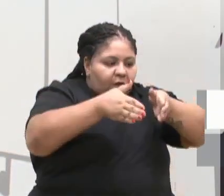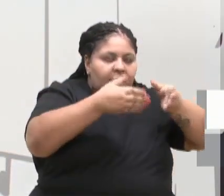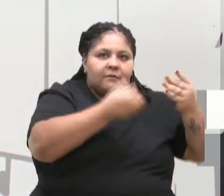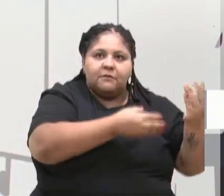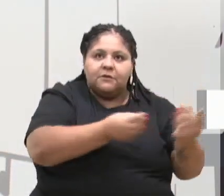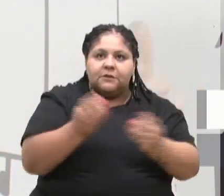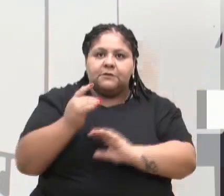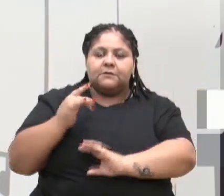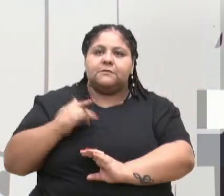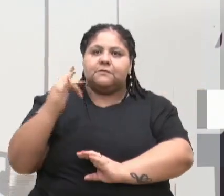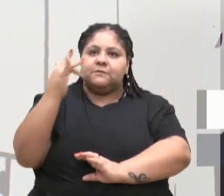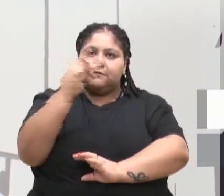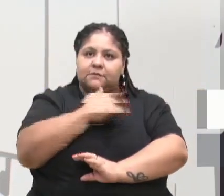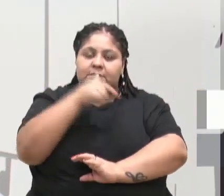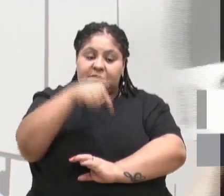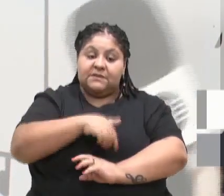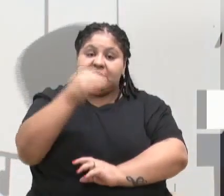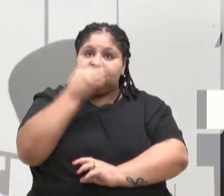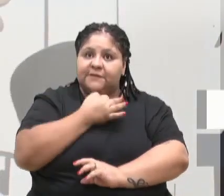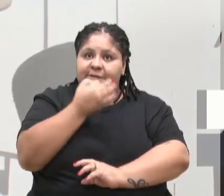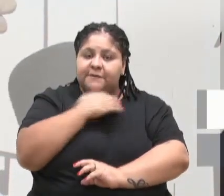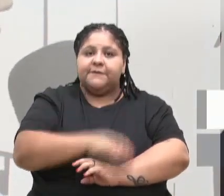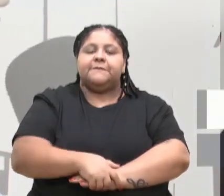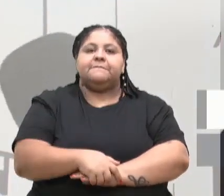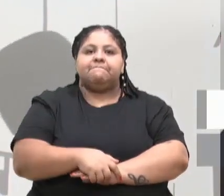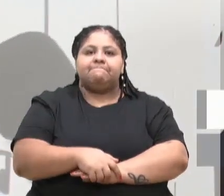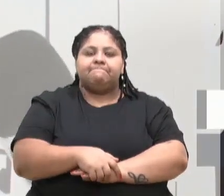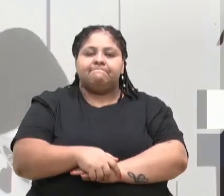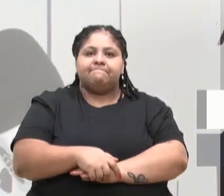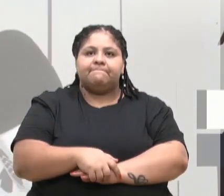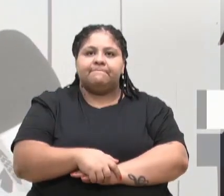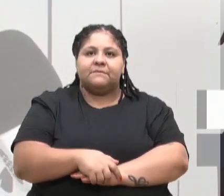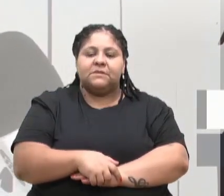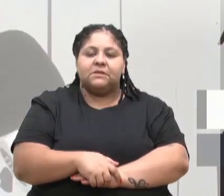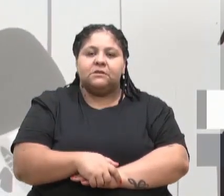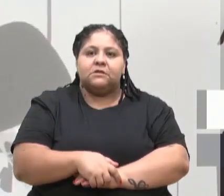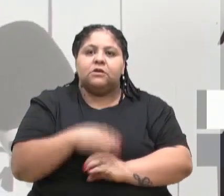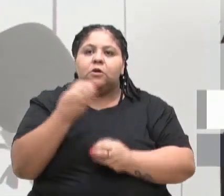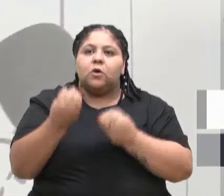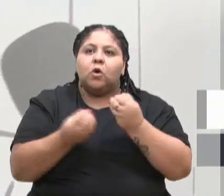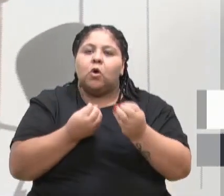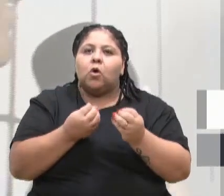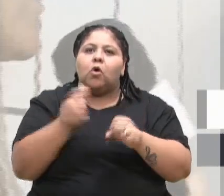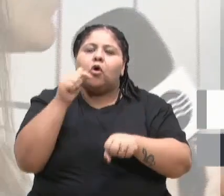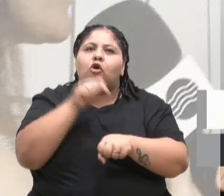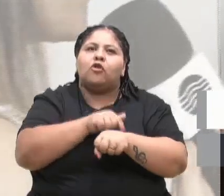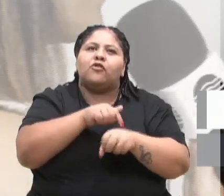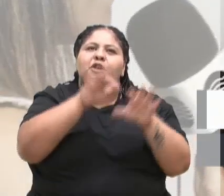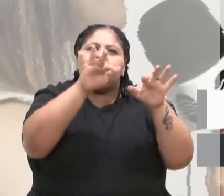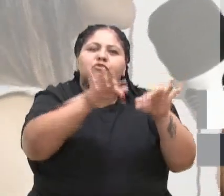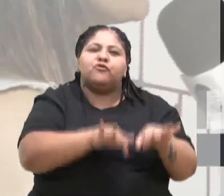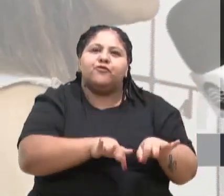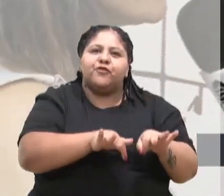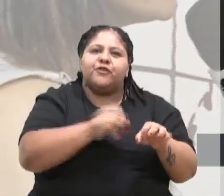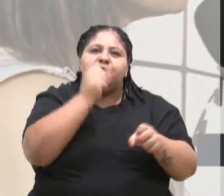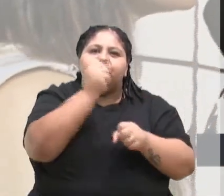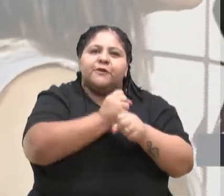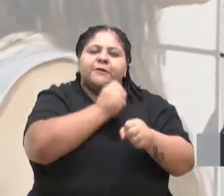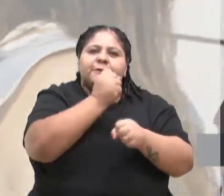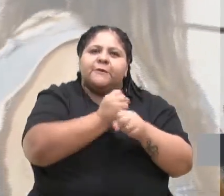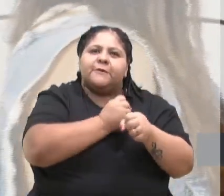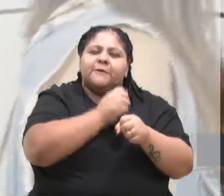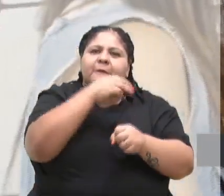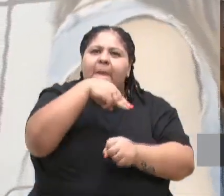na saúde em Caxias do Sul. Vereador, já que o senhor trouxe ali a previsão da obra, da entrega da outra UBS, a do Mariane